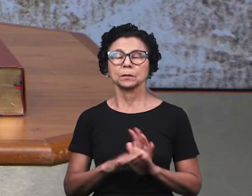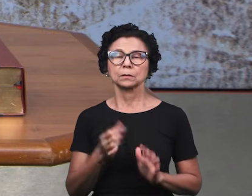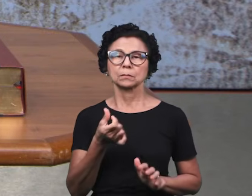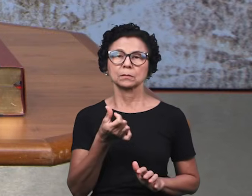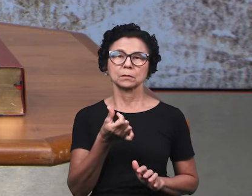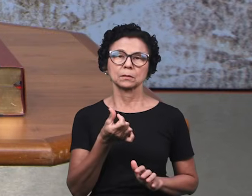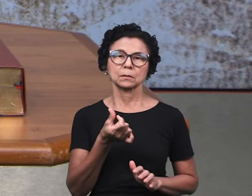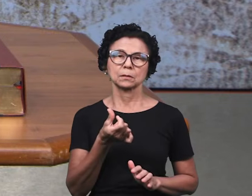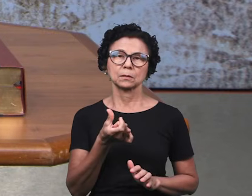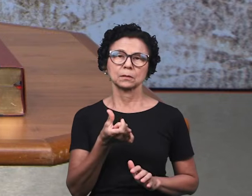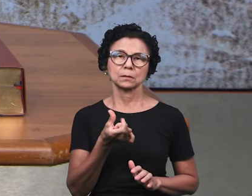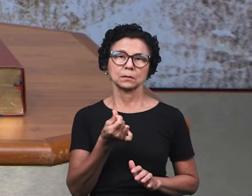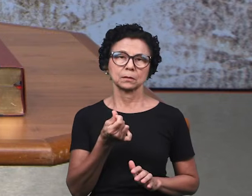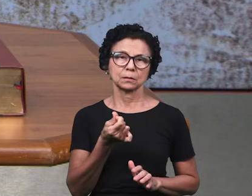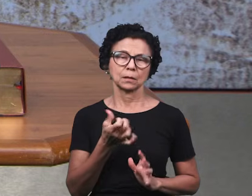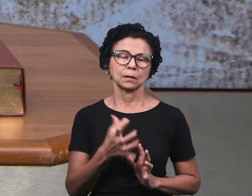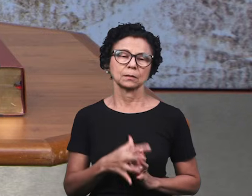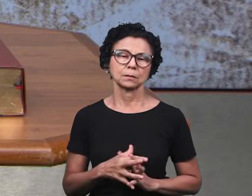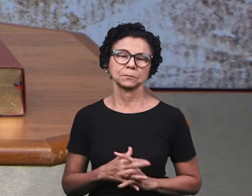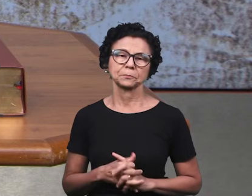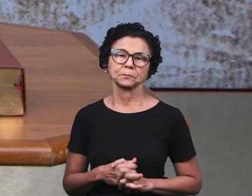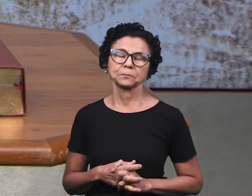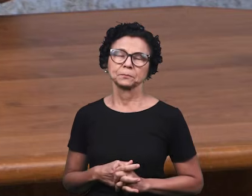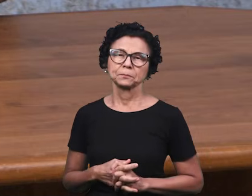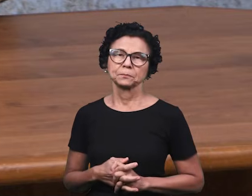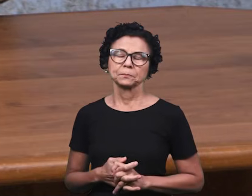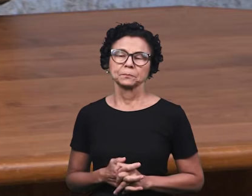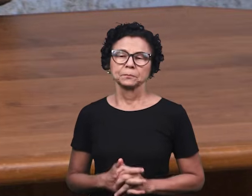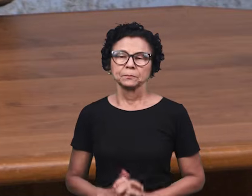6, Jeremias capítulo 6.